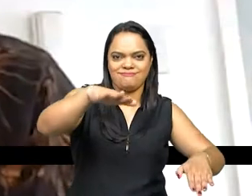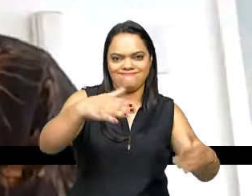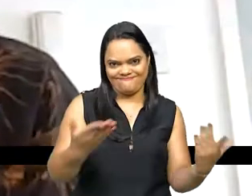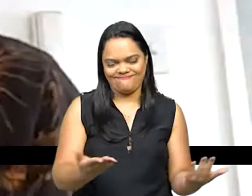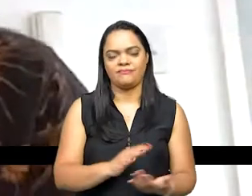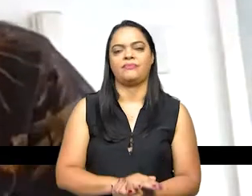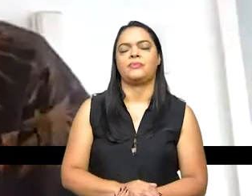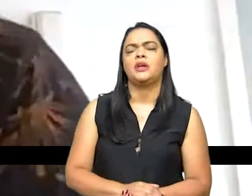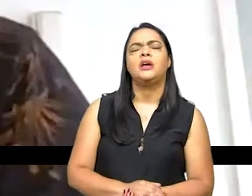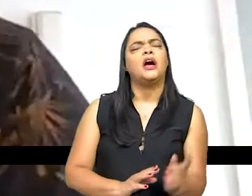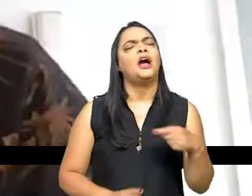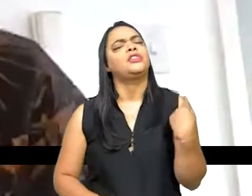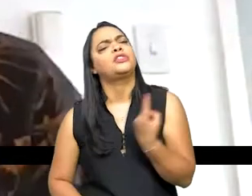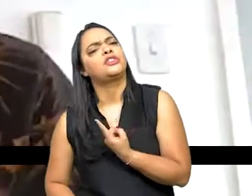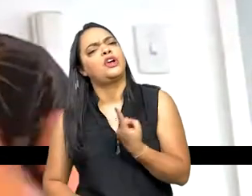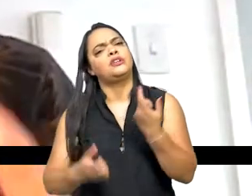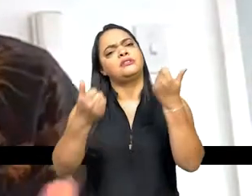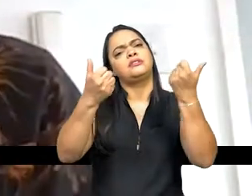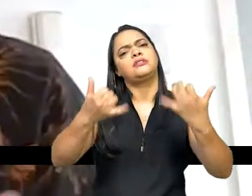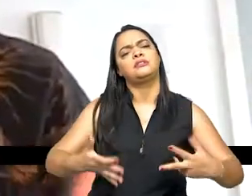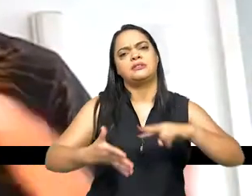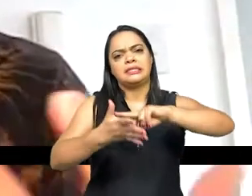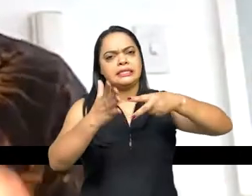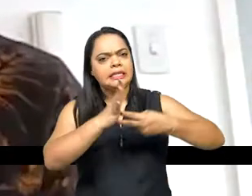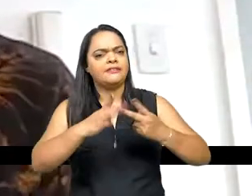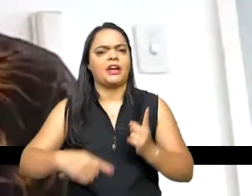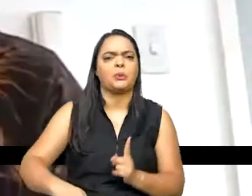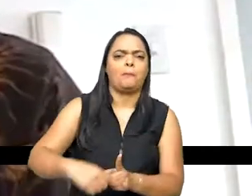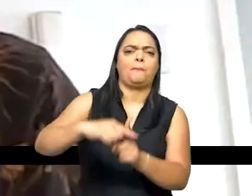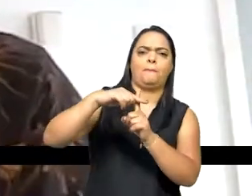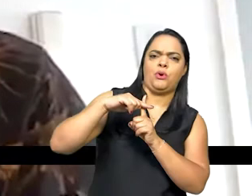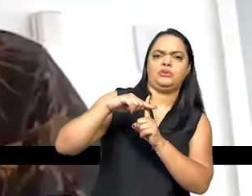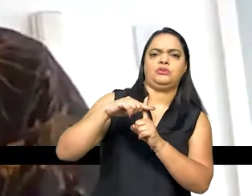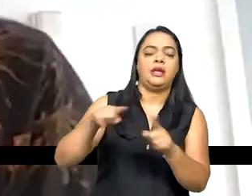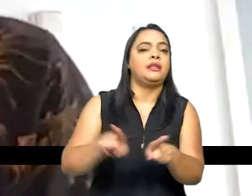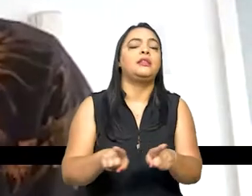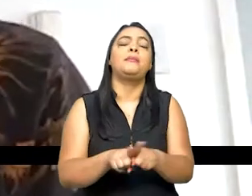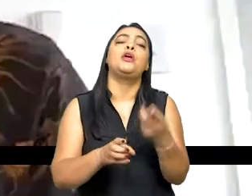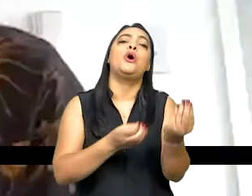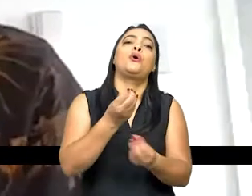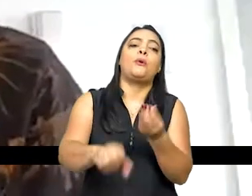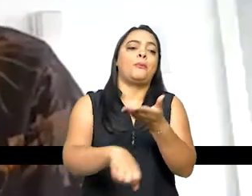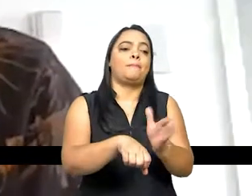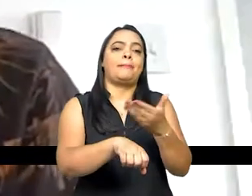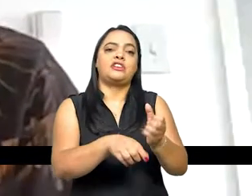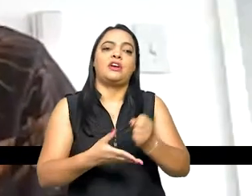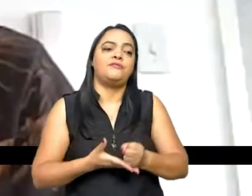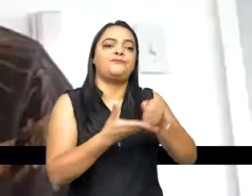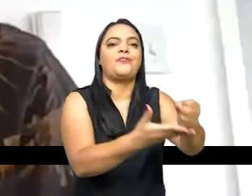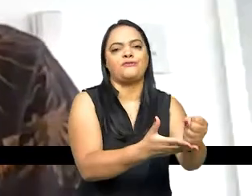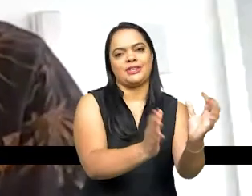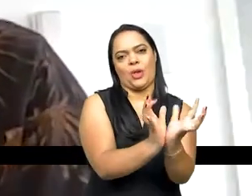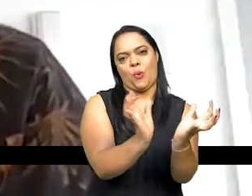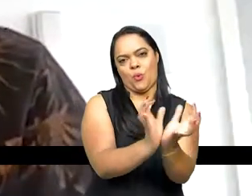vantagens e desvantagens. Quando a gente fala desses significados mais positivos e das práticas de favorecimento a um determinado